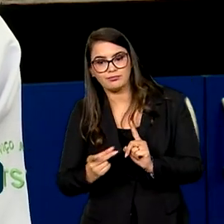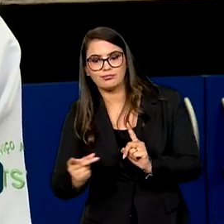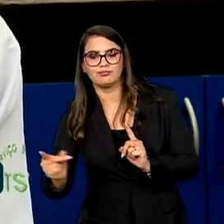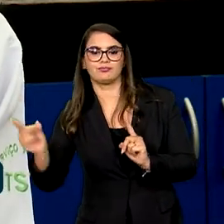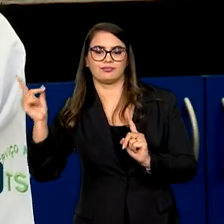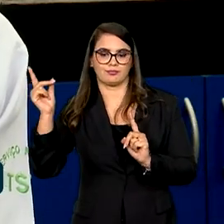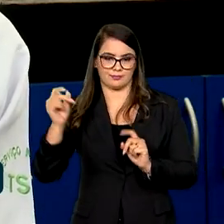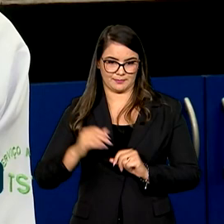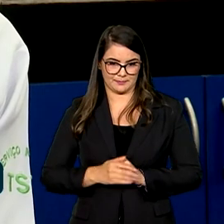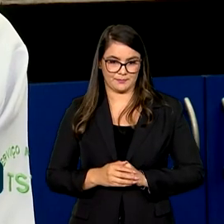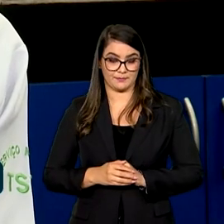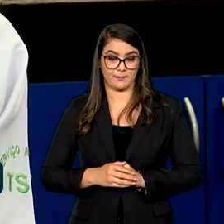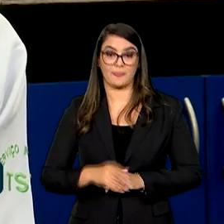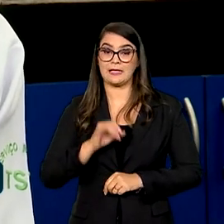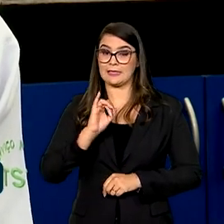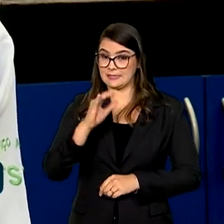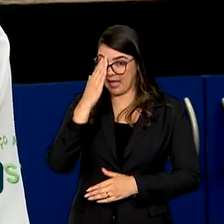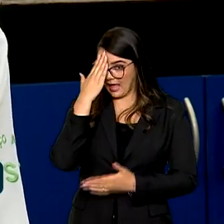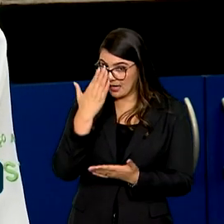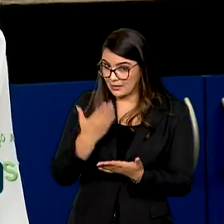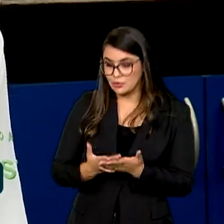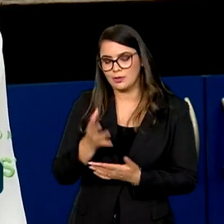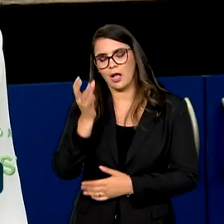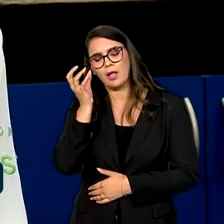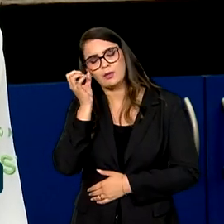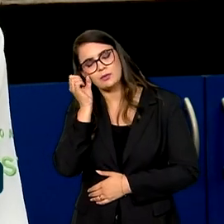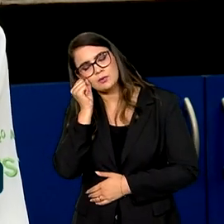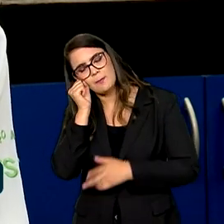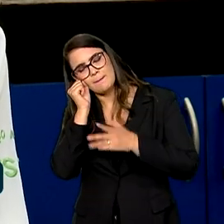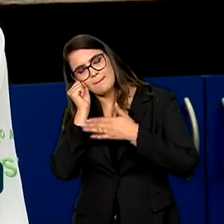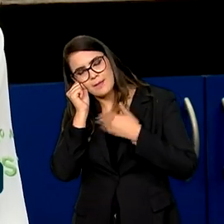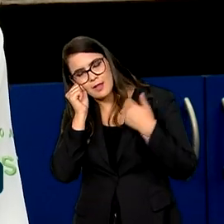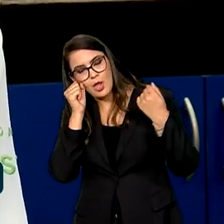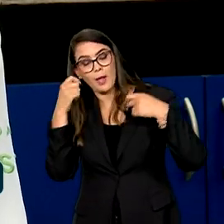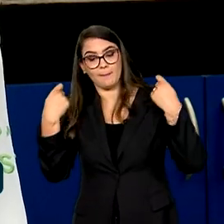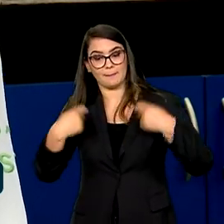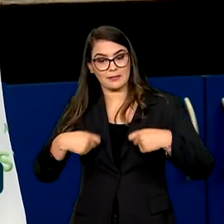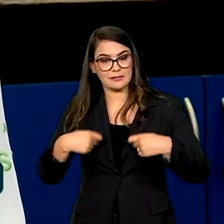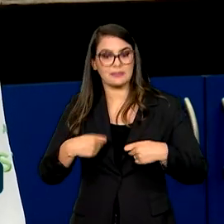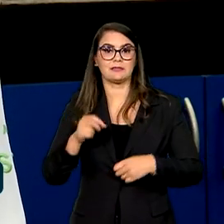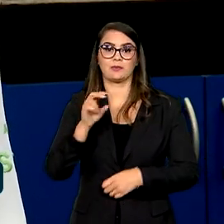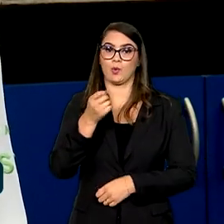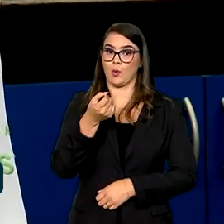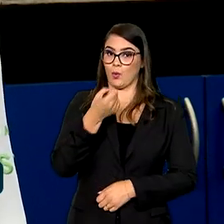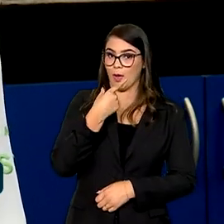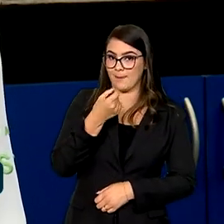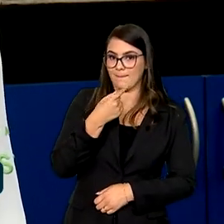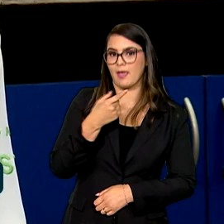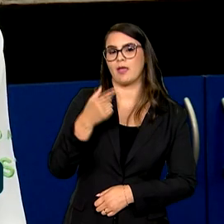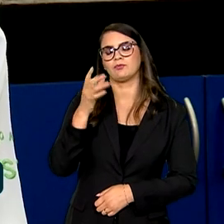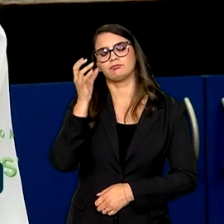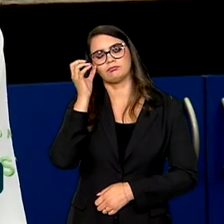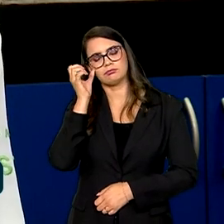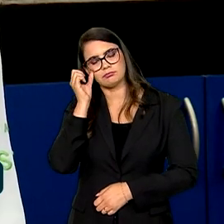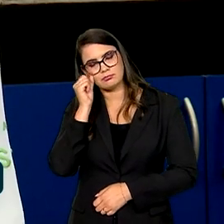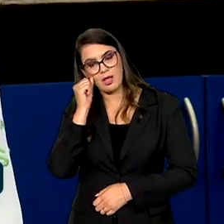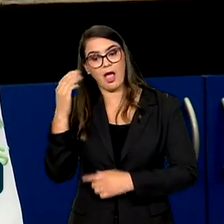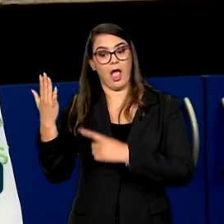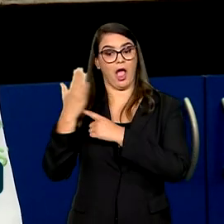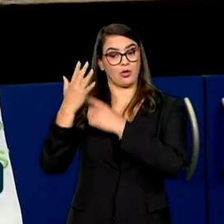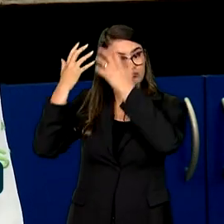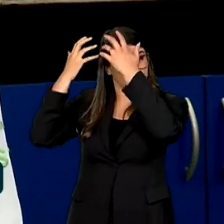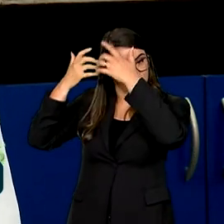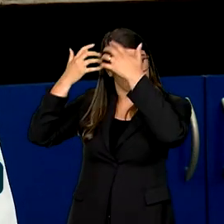fragilidade. Se ele é convencido a dormir melhor, se ele começa a usar um medicamento para dormir melhor, isso ajuda no cérebro